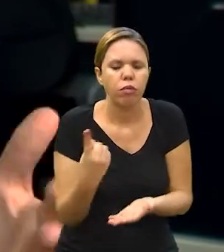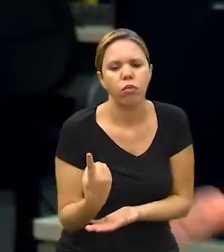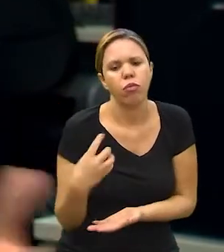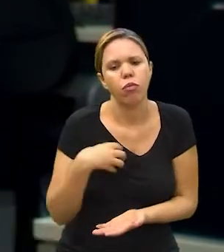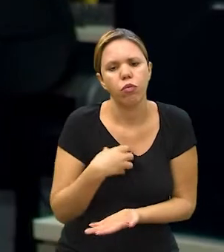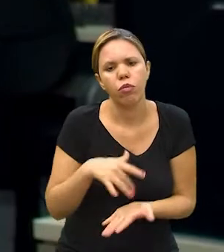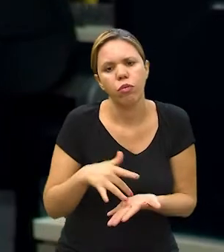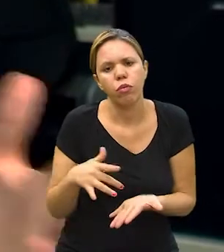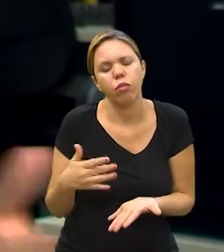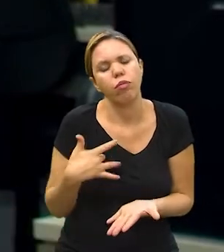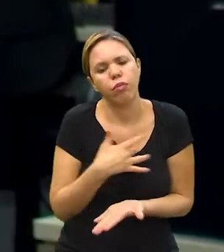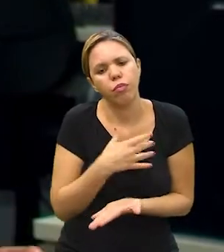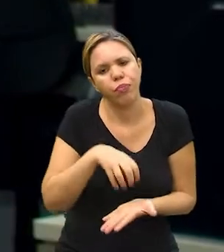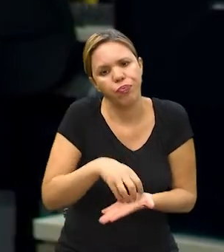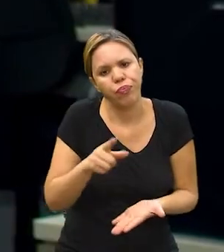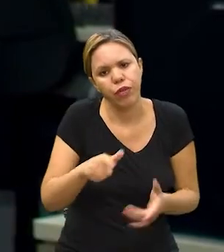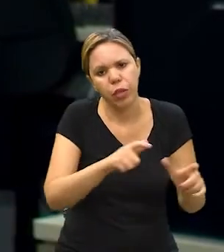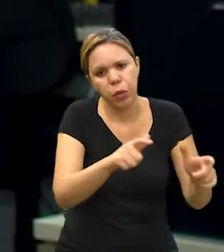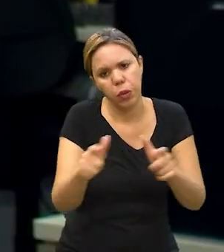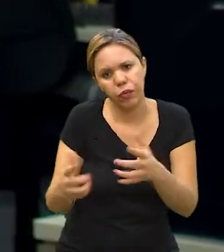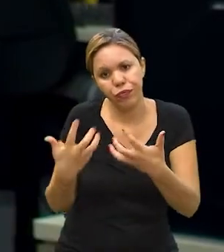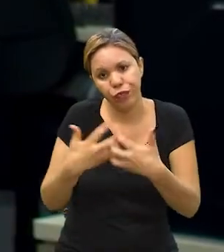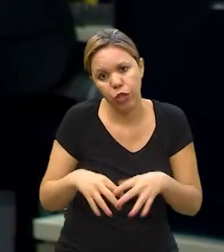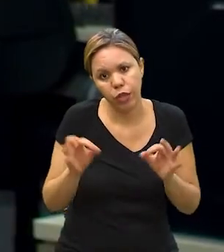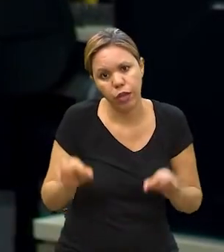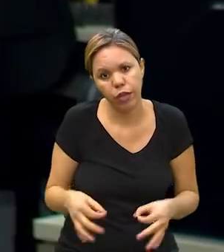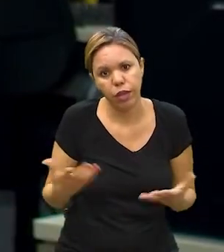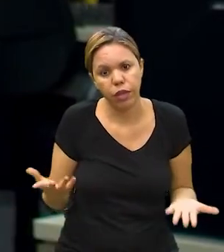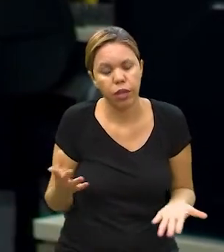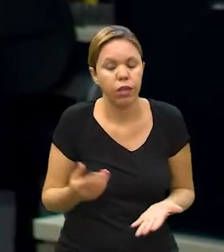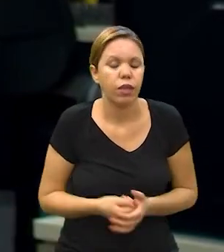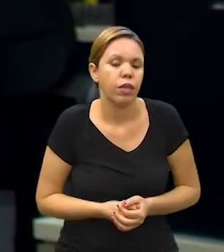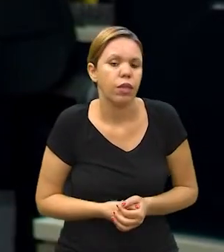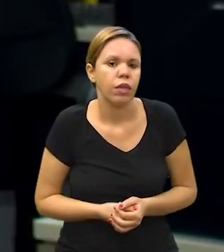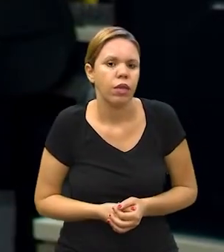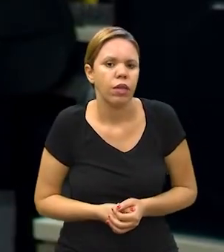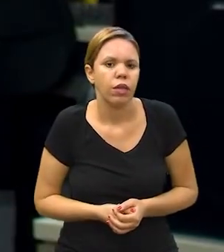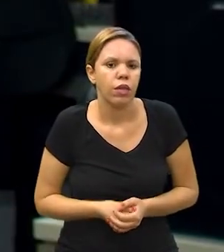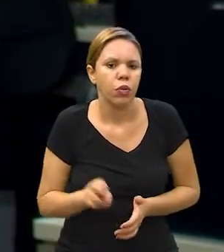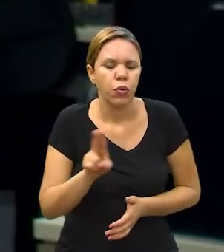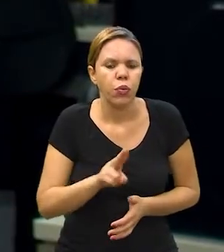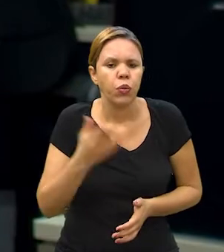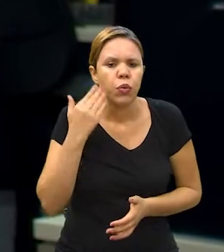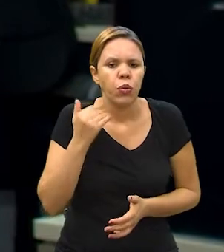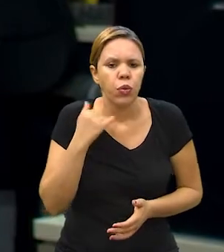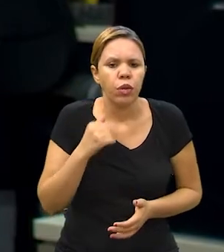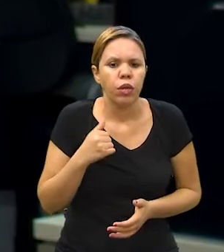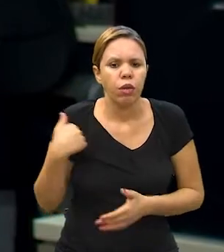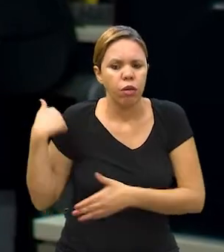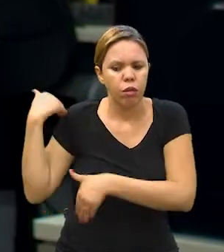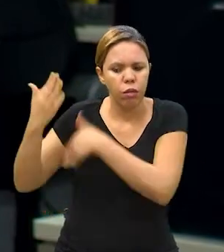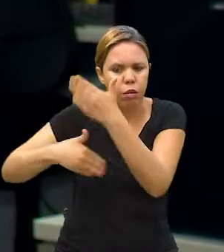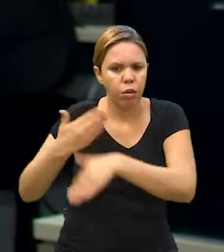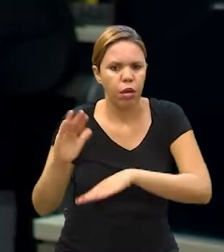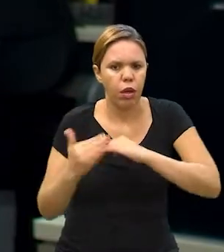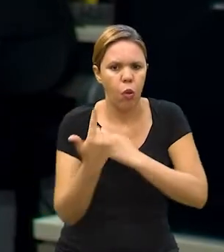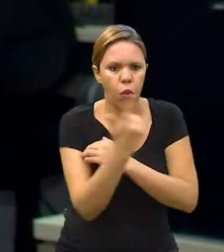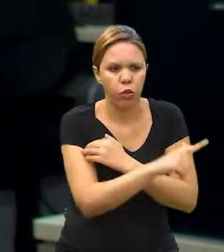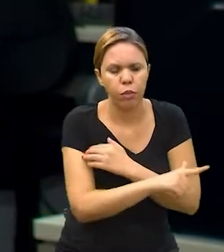dúzia de centros de saúde distribuídos pelo seu território funcionando. Então, o fato é que eles utilizam desde essa época o Centro de Saúde do Florense.